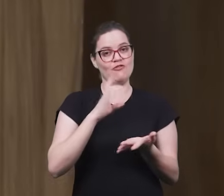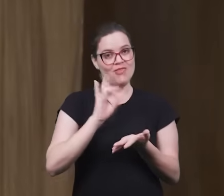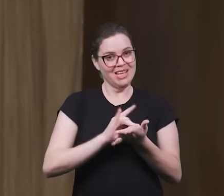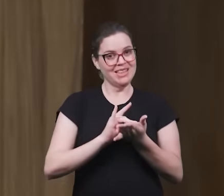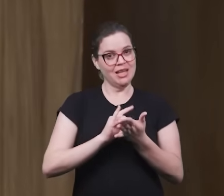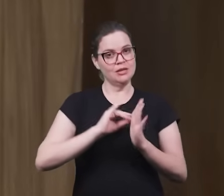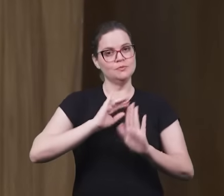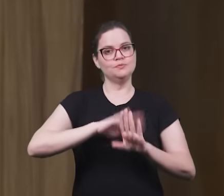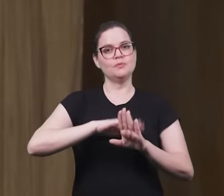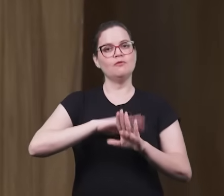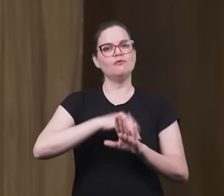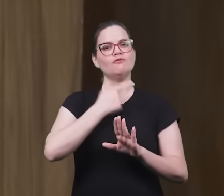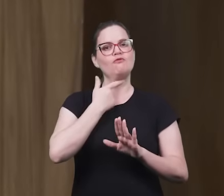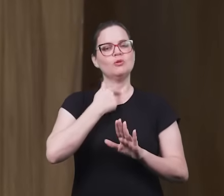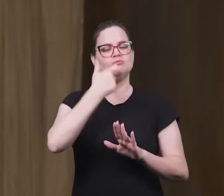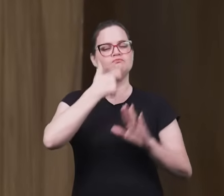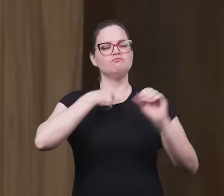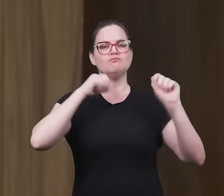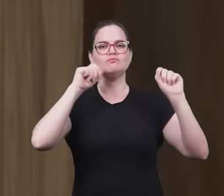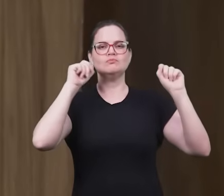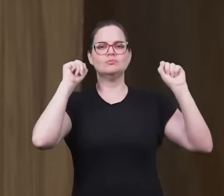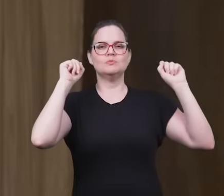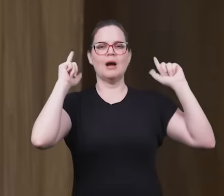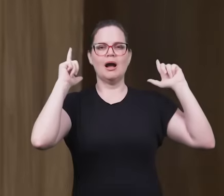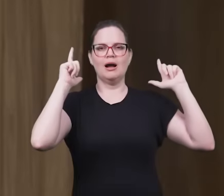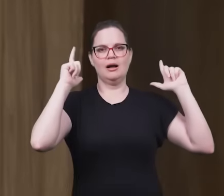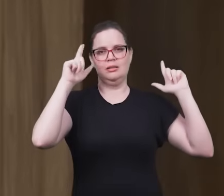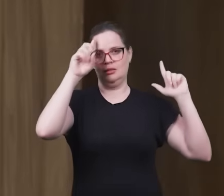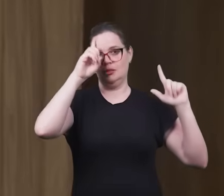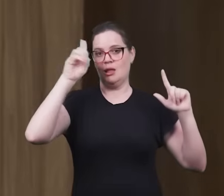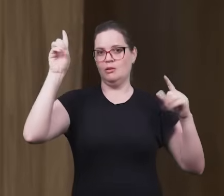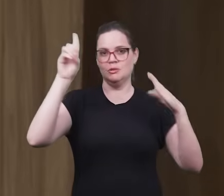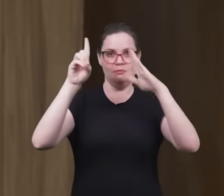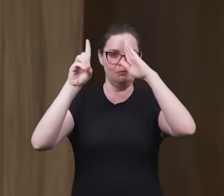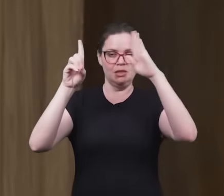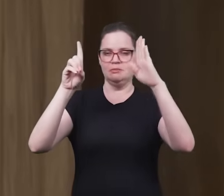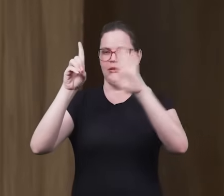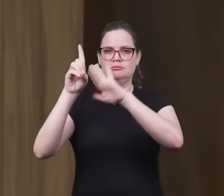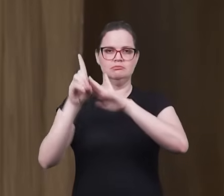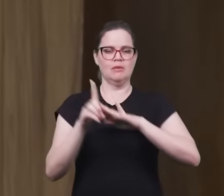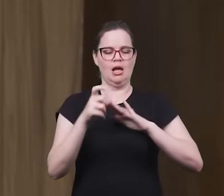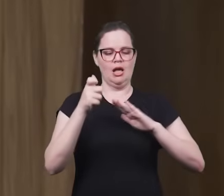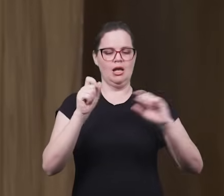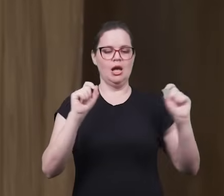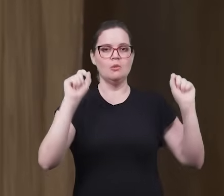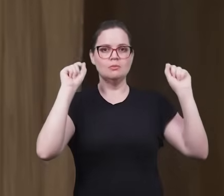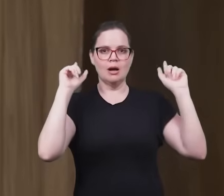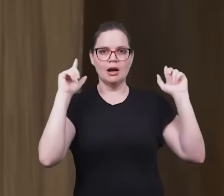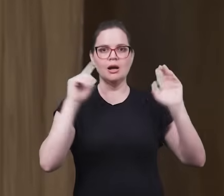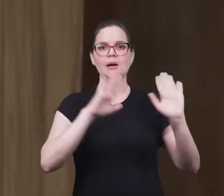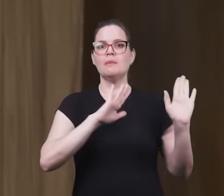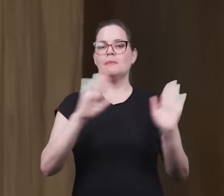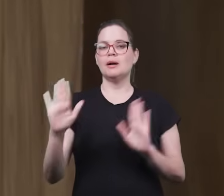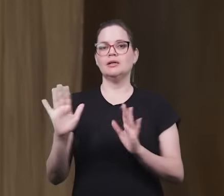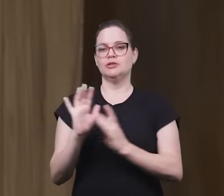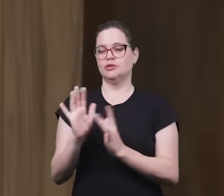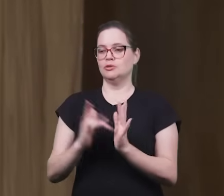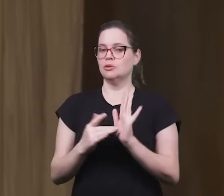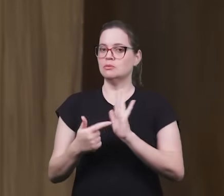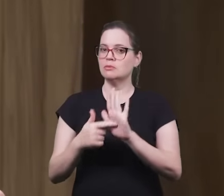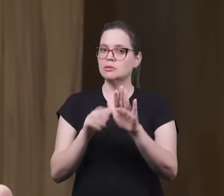e não deixar com que Deus fosse o centro ali. Então o Senhor Jesus mostra aqui a importância